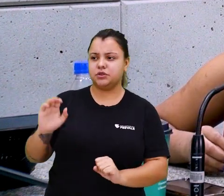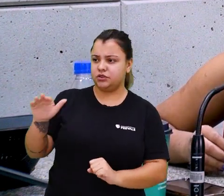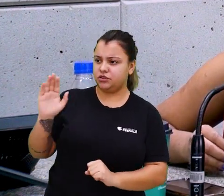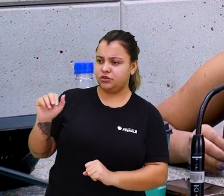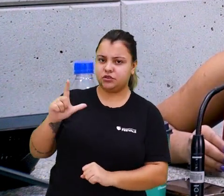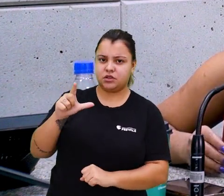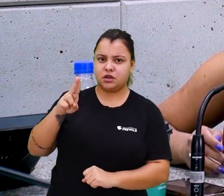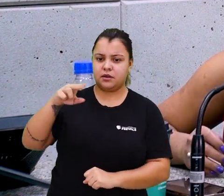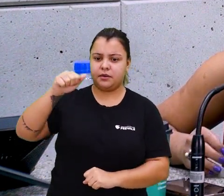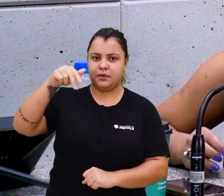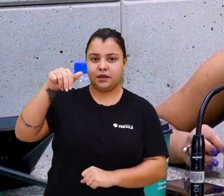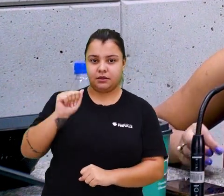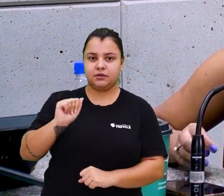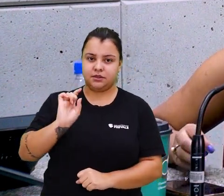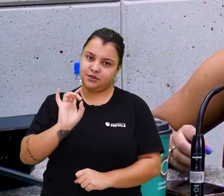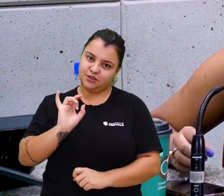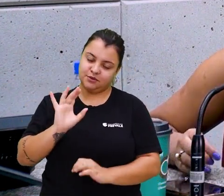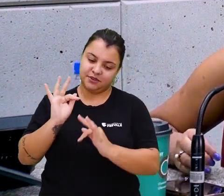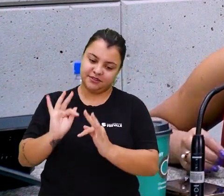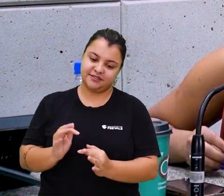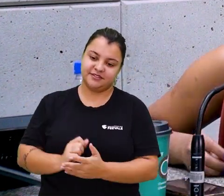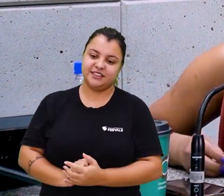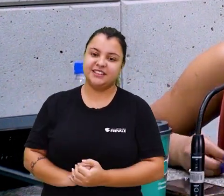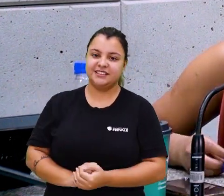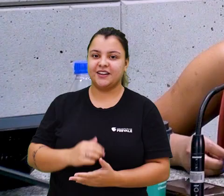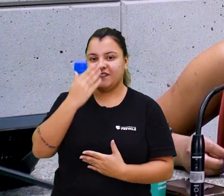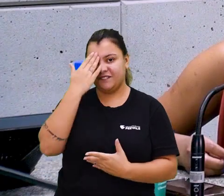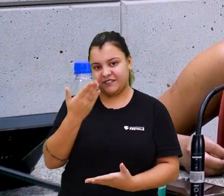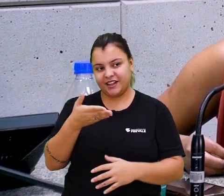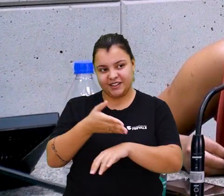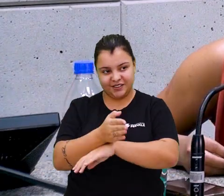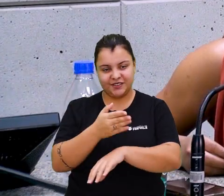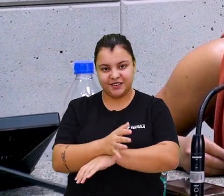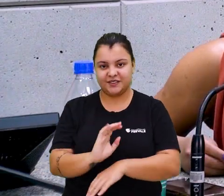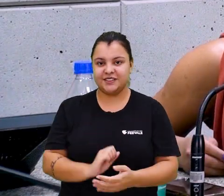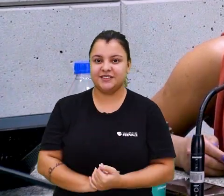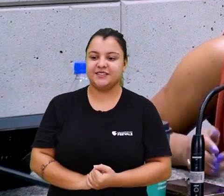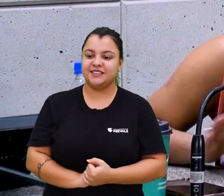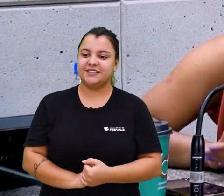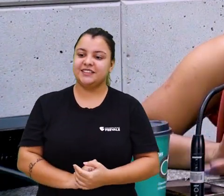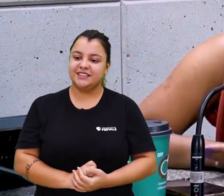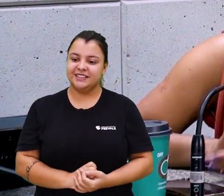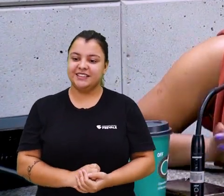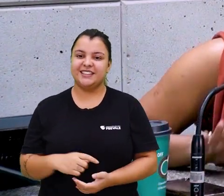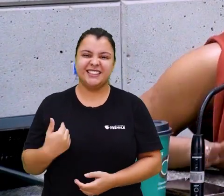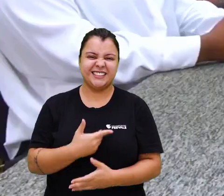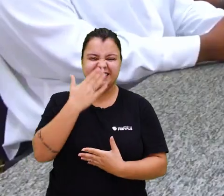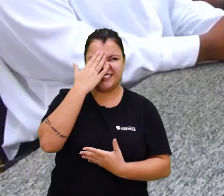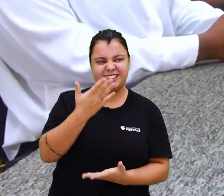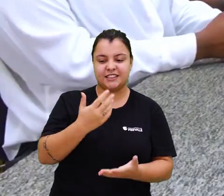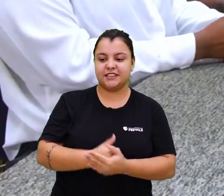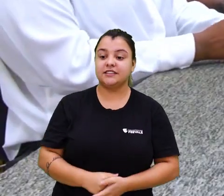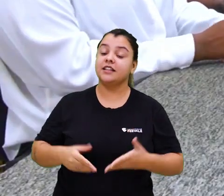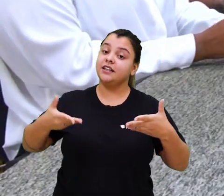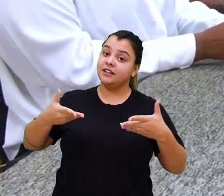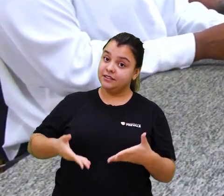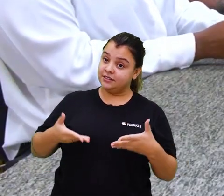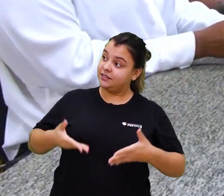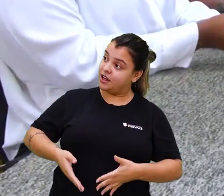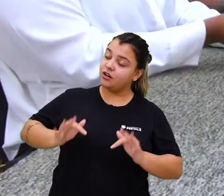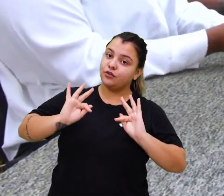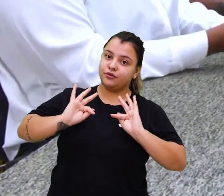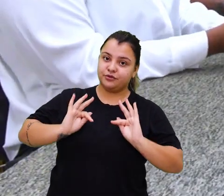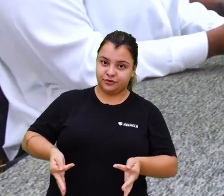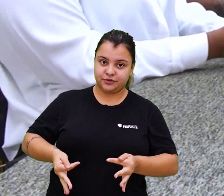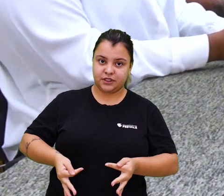fazer encerramento né Muito obrigada tá gente pela participação de vocês arrasaram a gente que agradece Então pessoal chegamos a mais